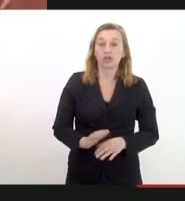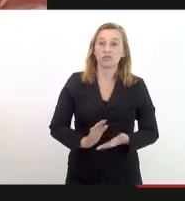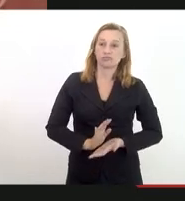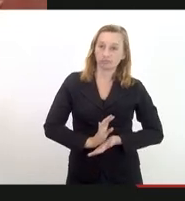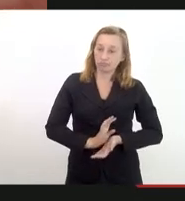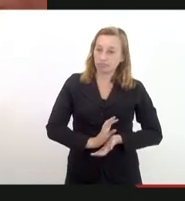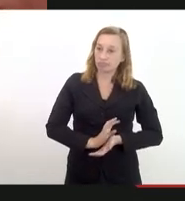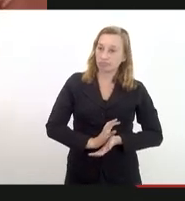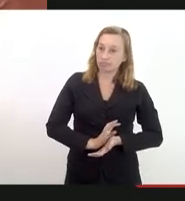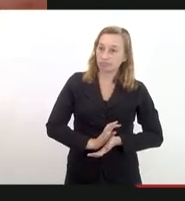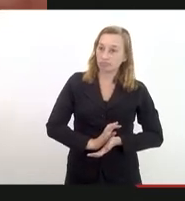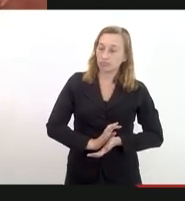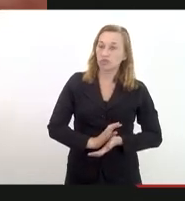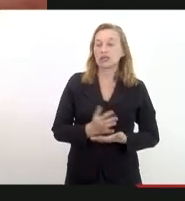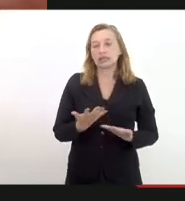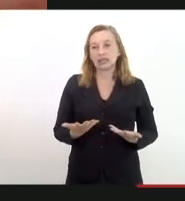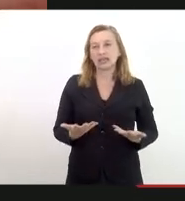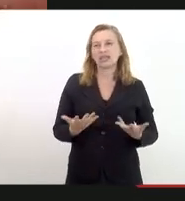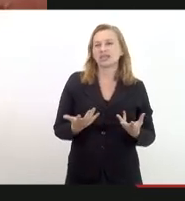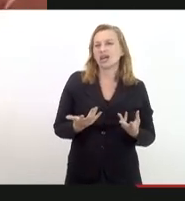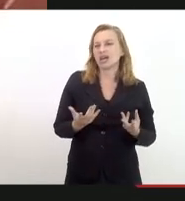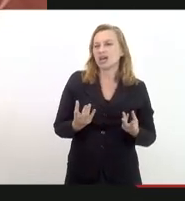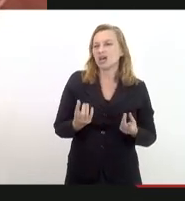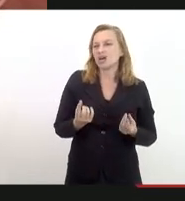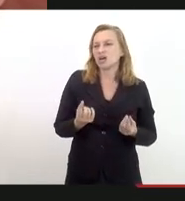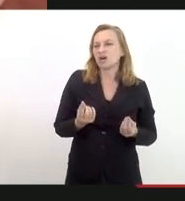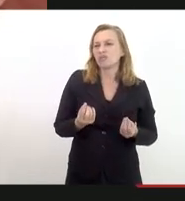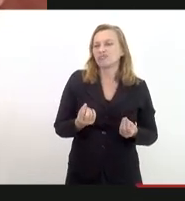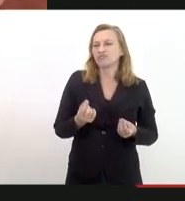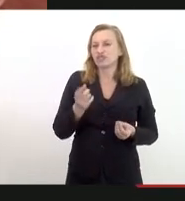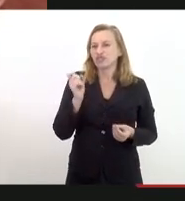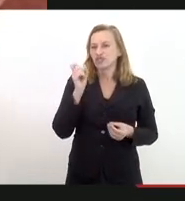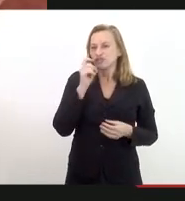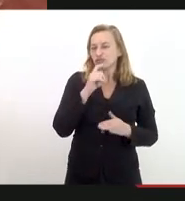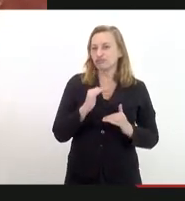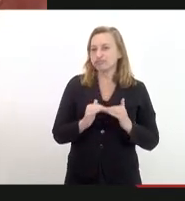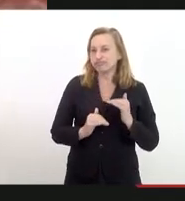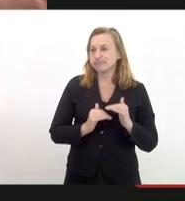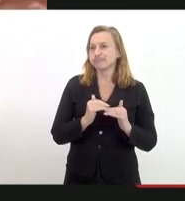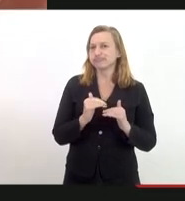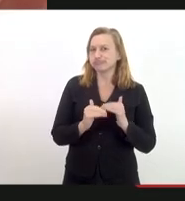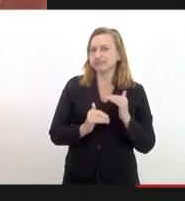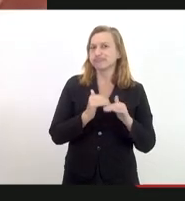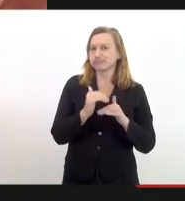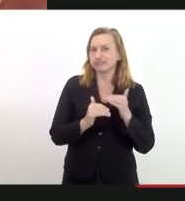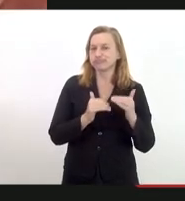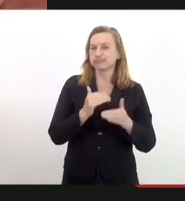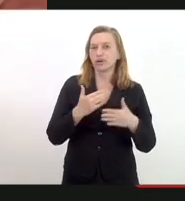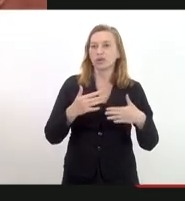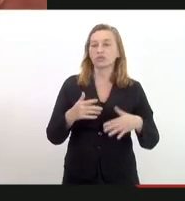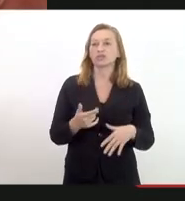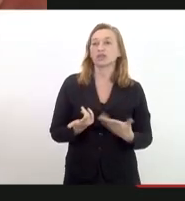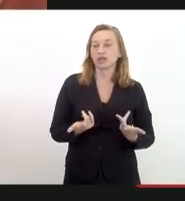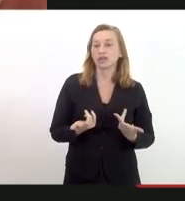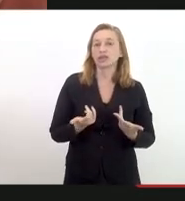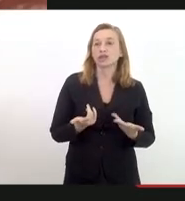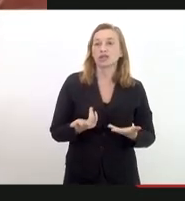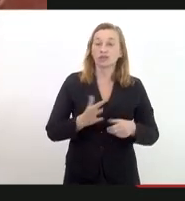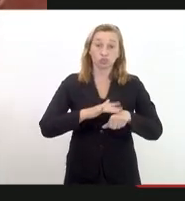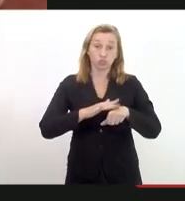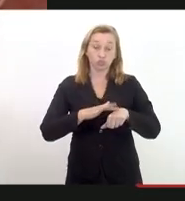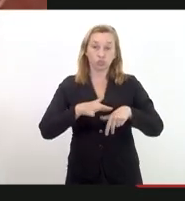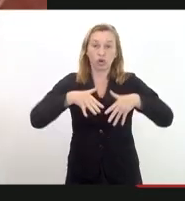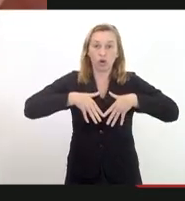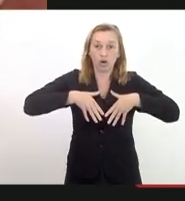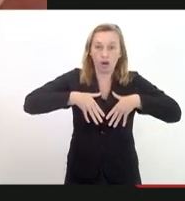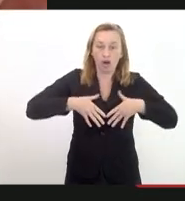condições muito, muito peculiares para o desenvolvimento da tuberculose. O Rio de Janeiro é um